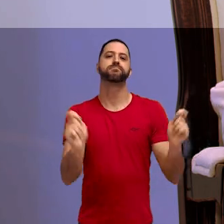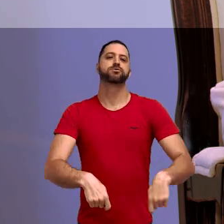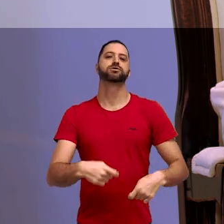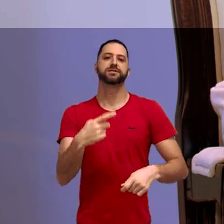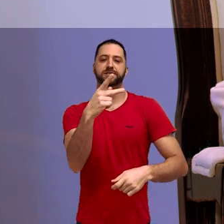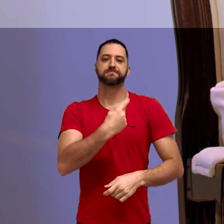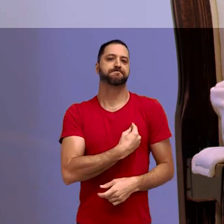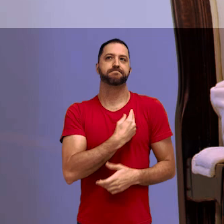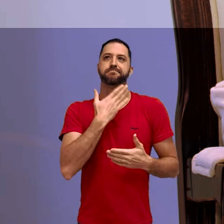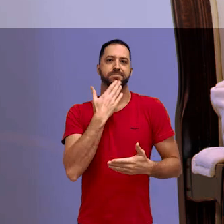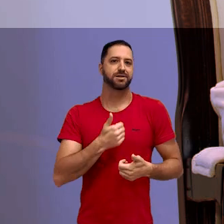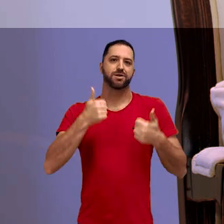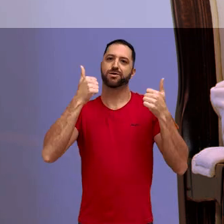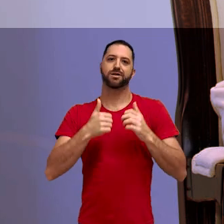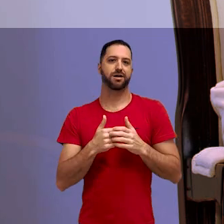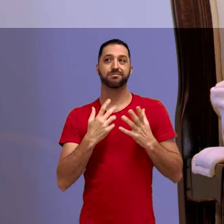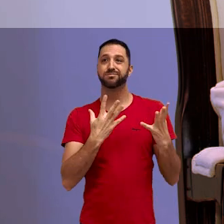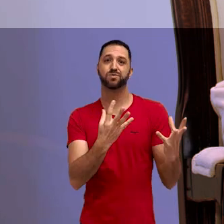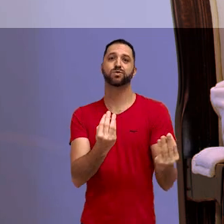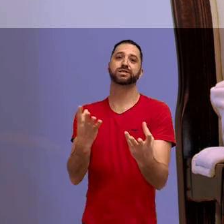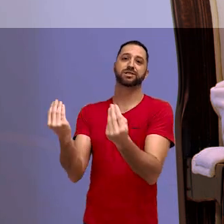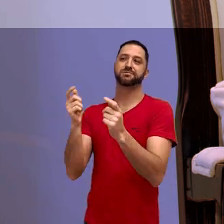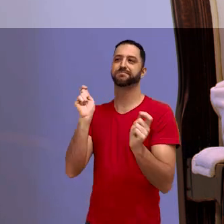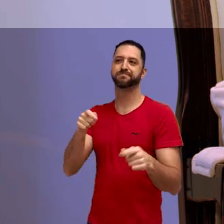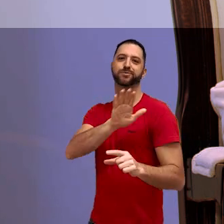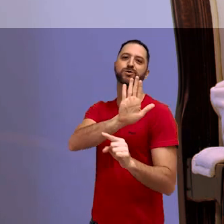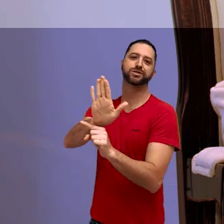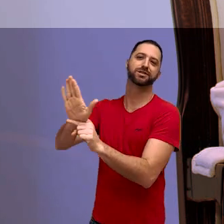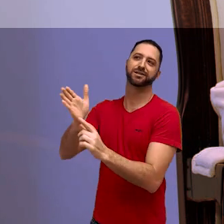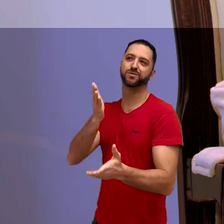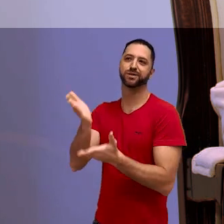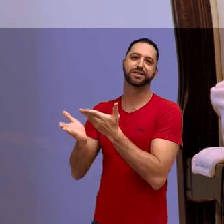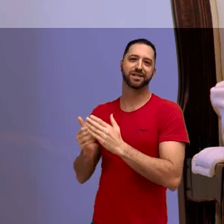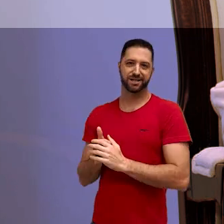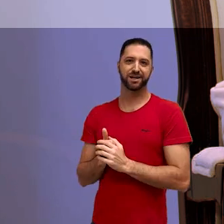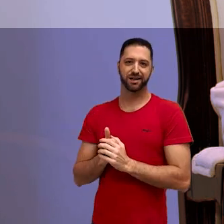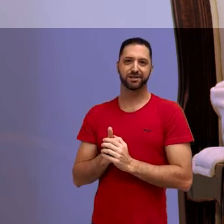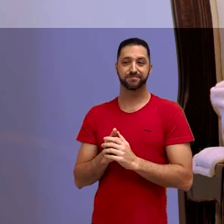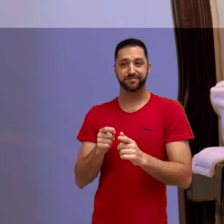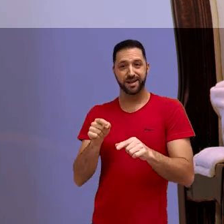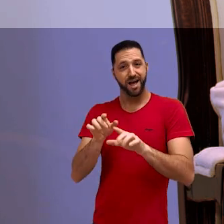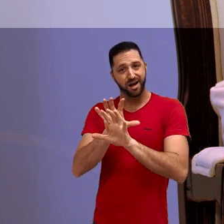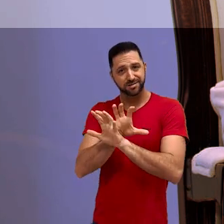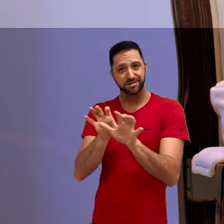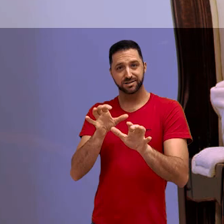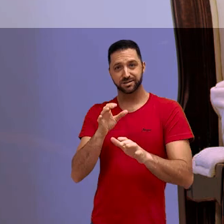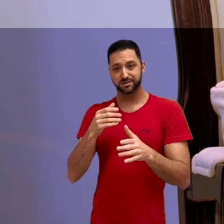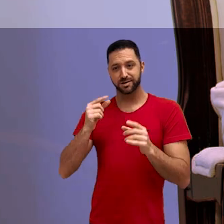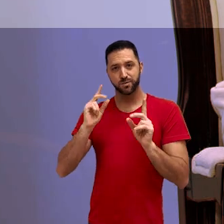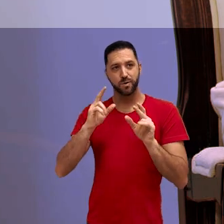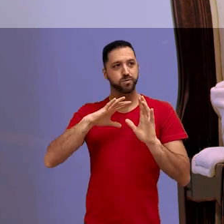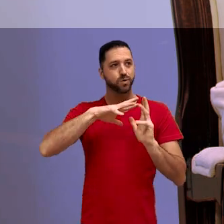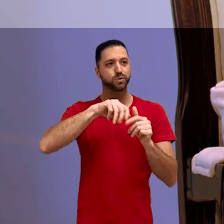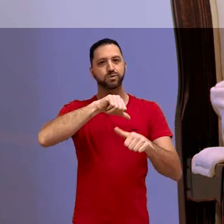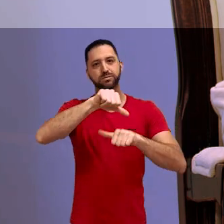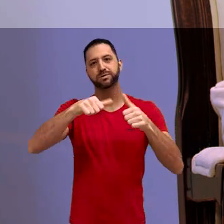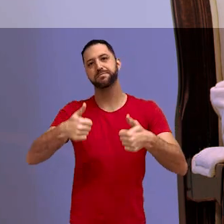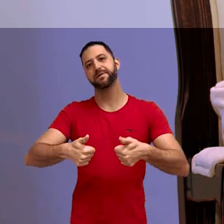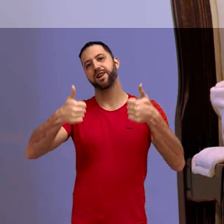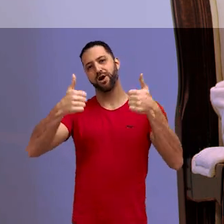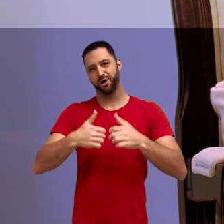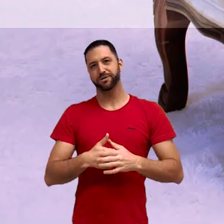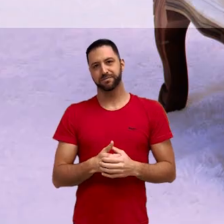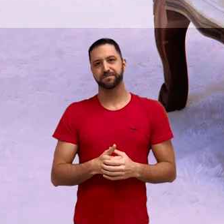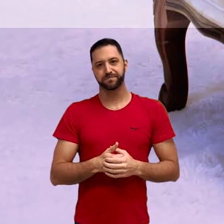tenha esse potencial de ajudar muita gente também. Eu falo que é dessa forma que nós construímos um mundo